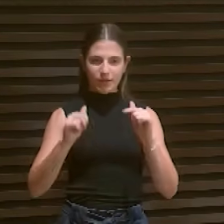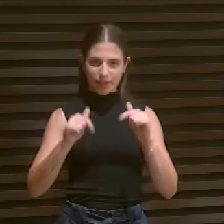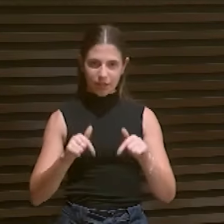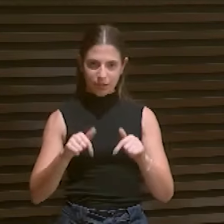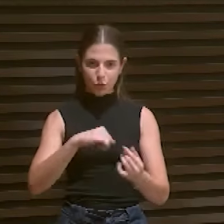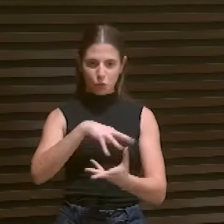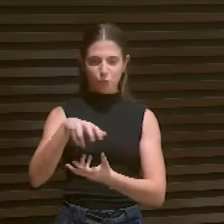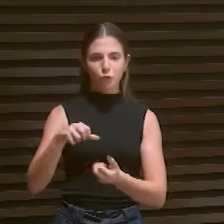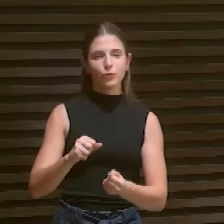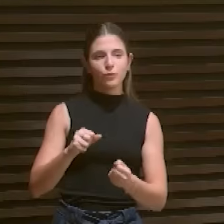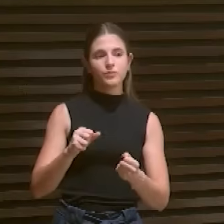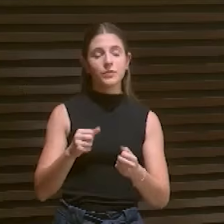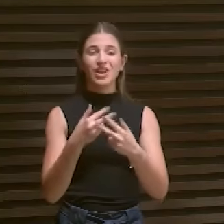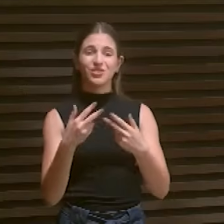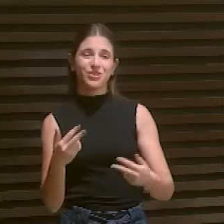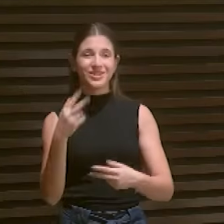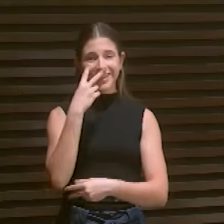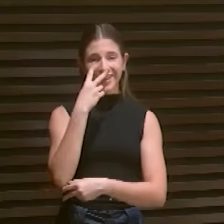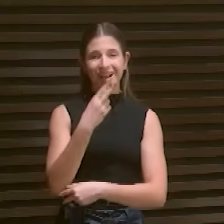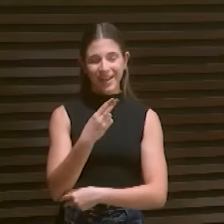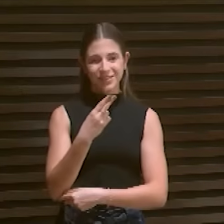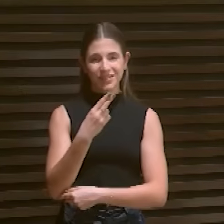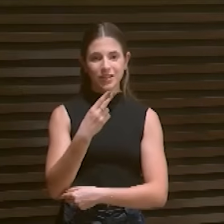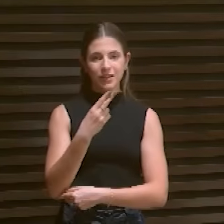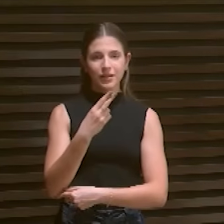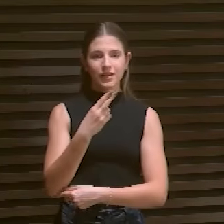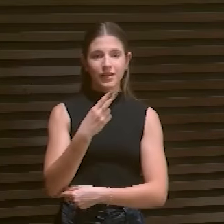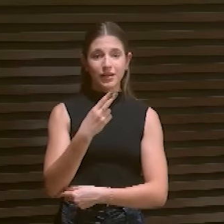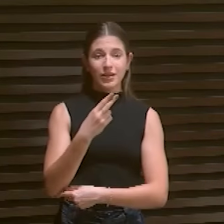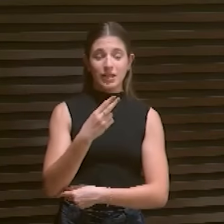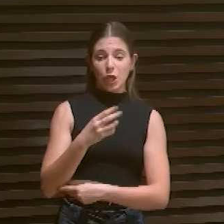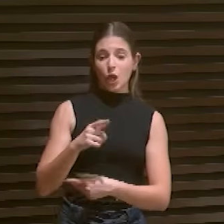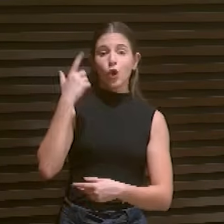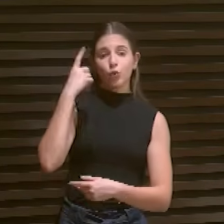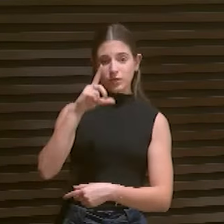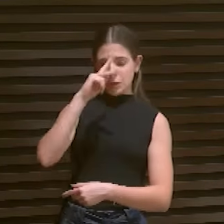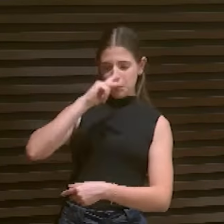que Ele acha, aparentemente, que ganhou por si mesmo.